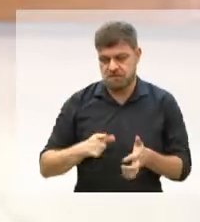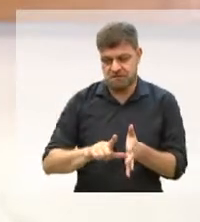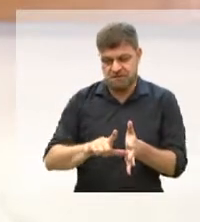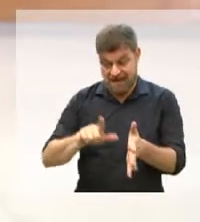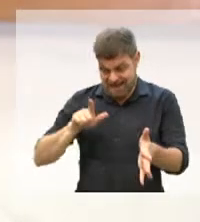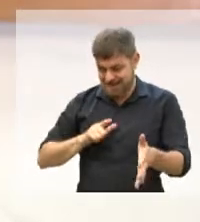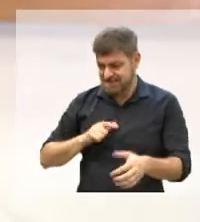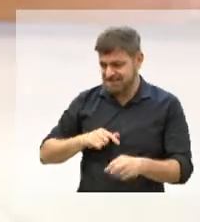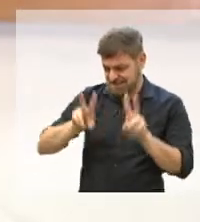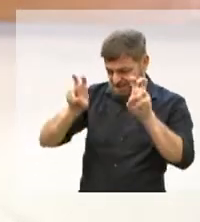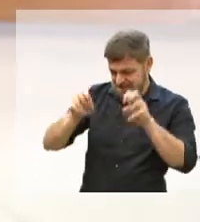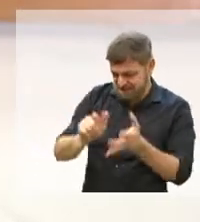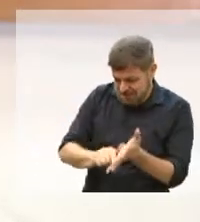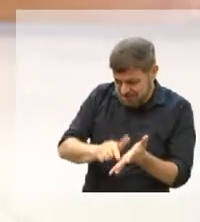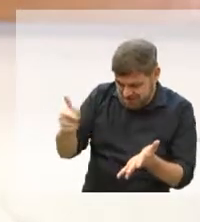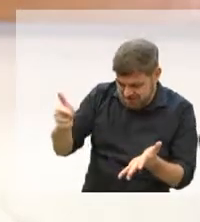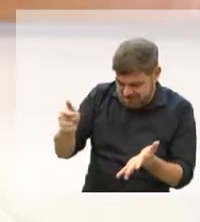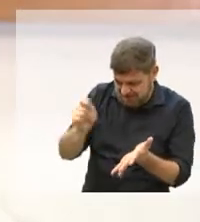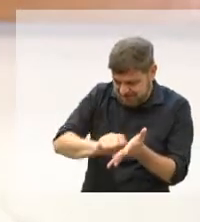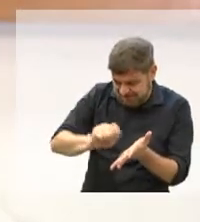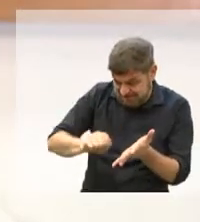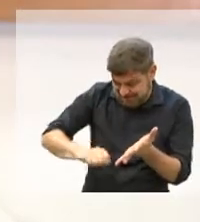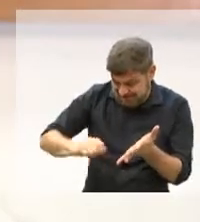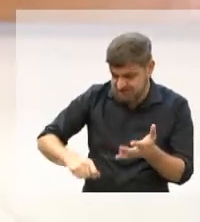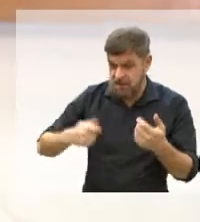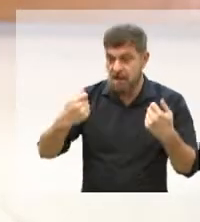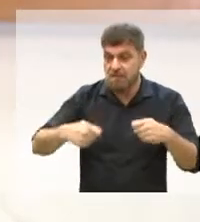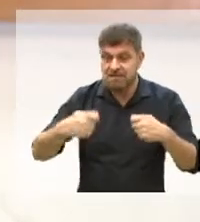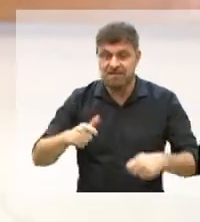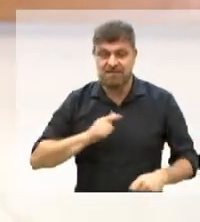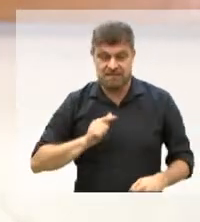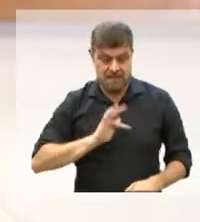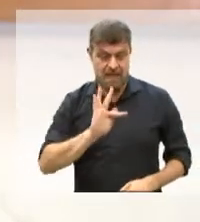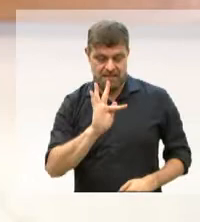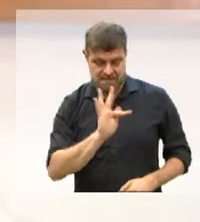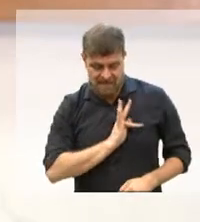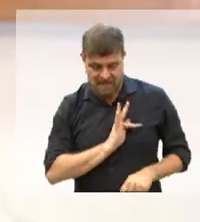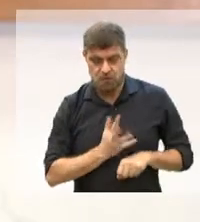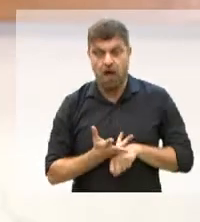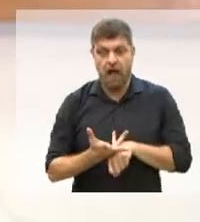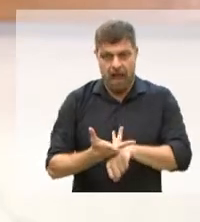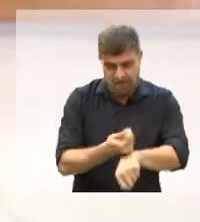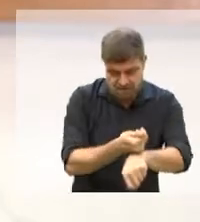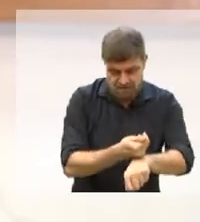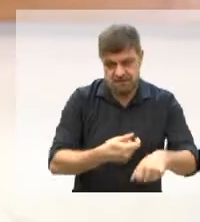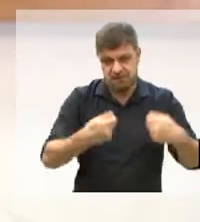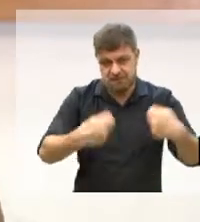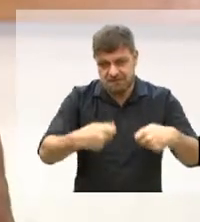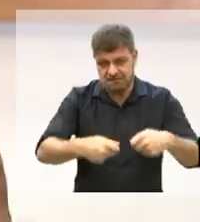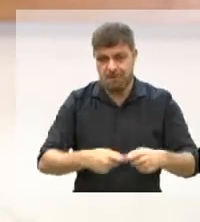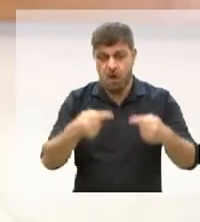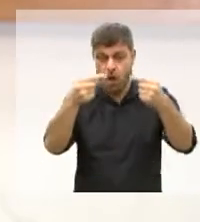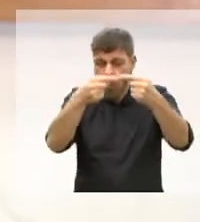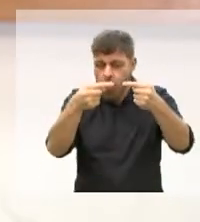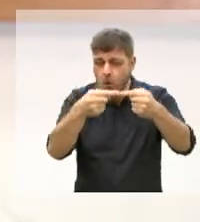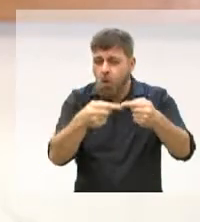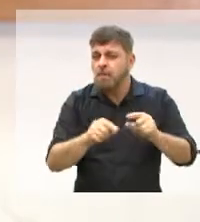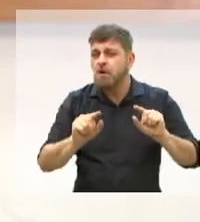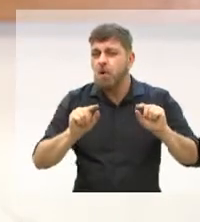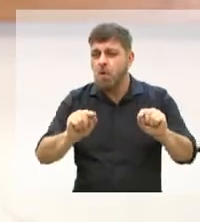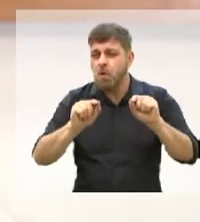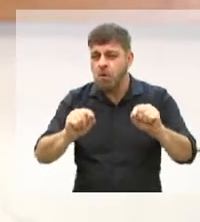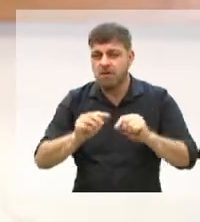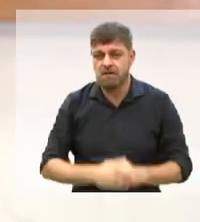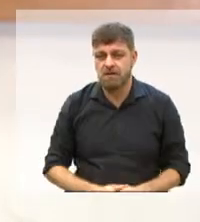né? Eu acho que requer alguns conhecimentos técnicos, uma habilidade nesse sentido, mas tem muito a ver com esse